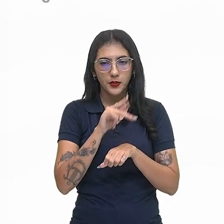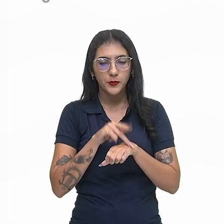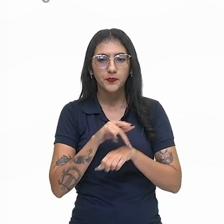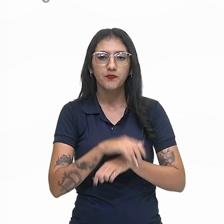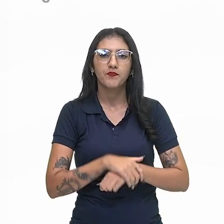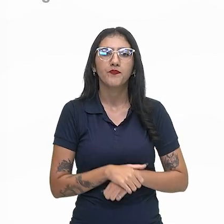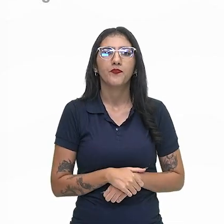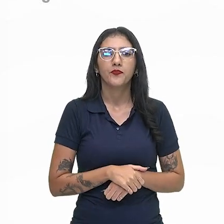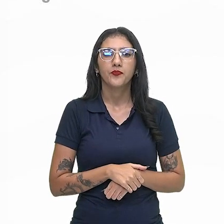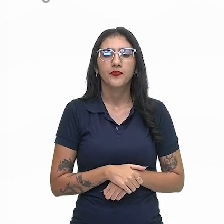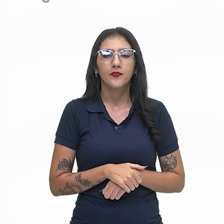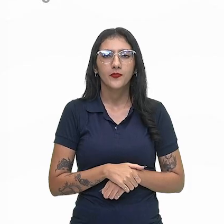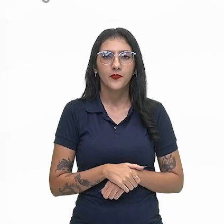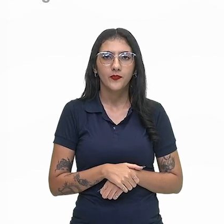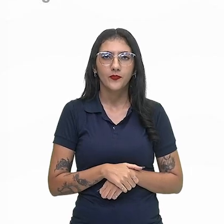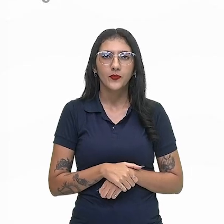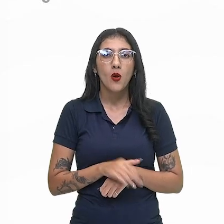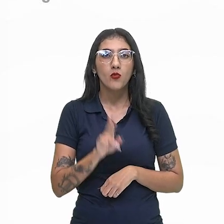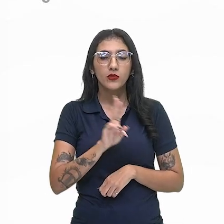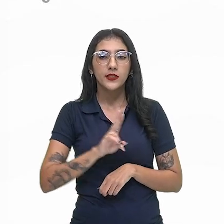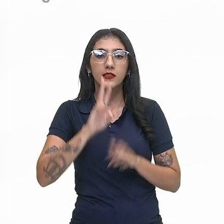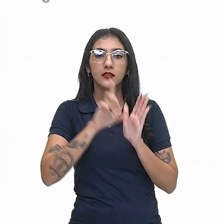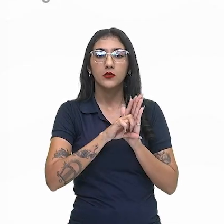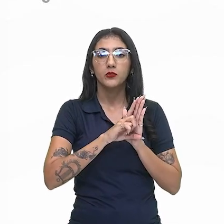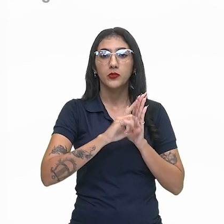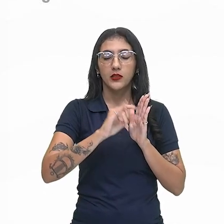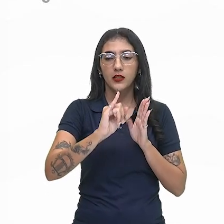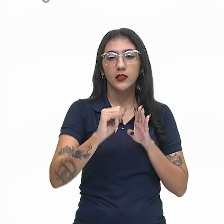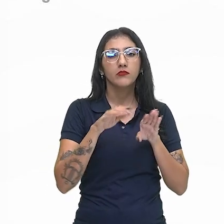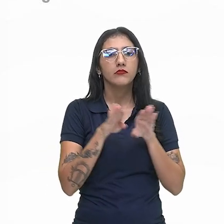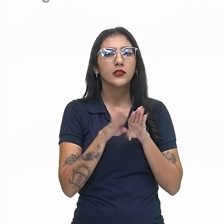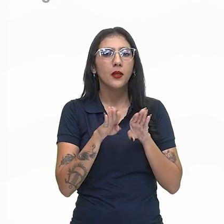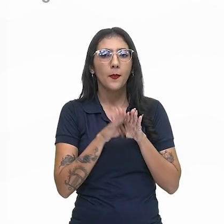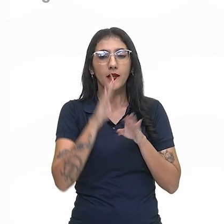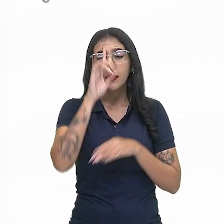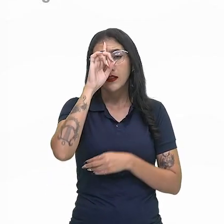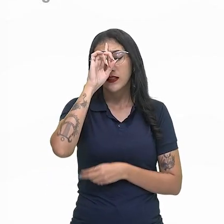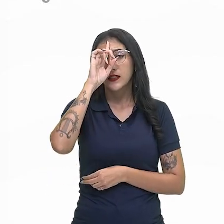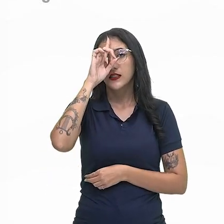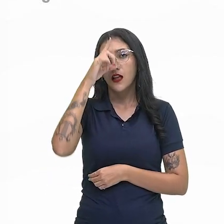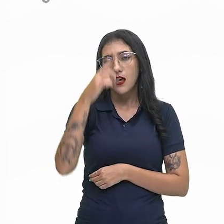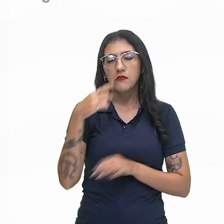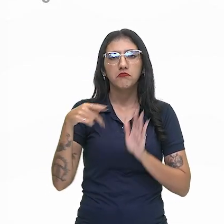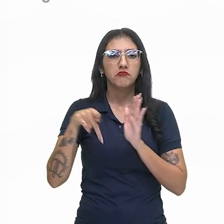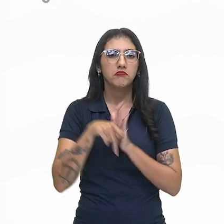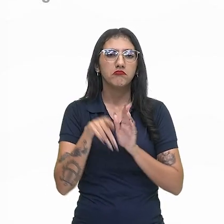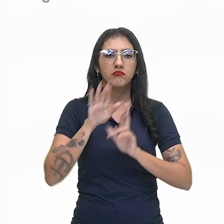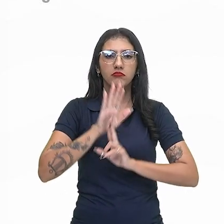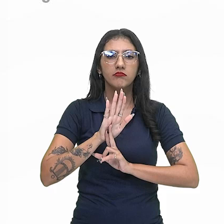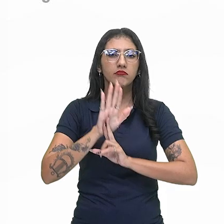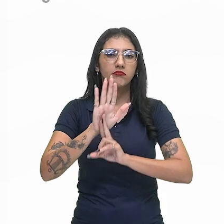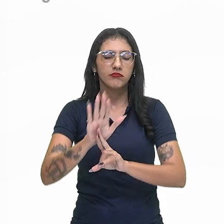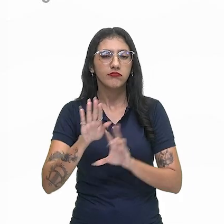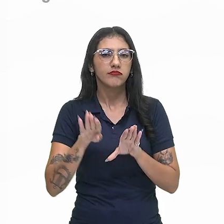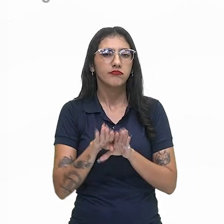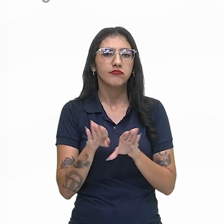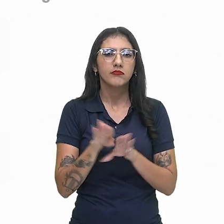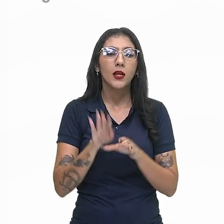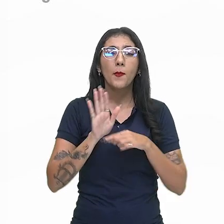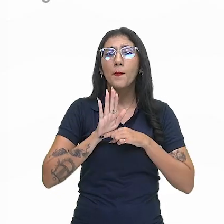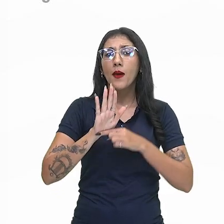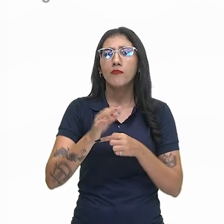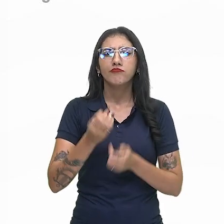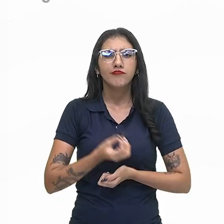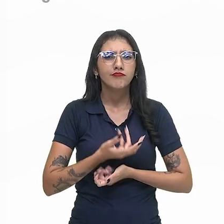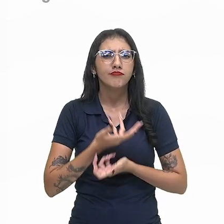legitimando essa busca através da ideologia, da representação e